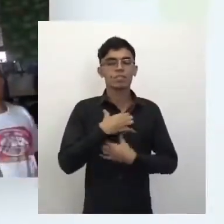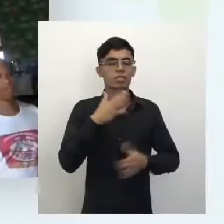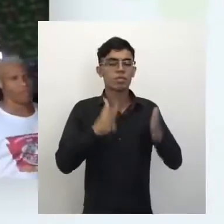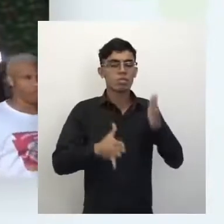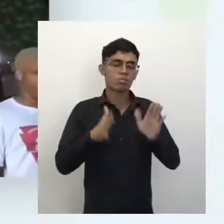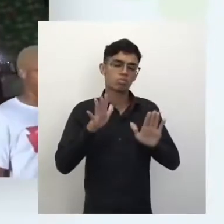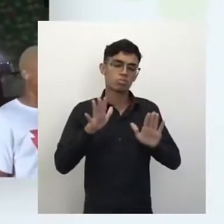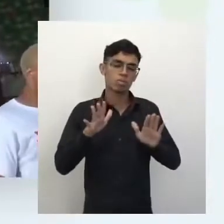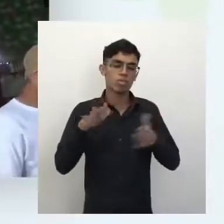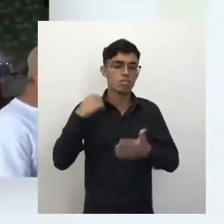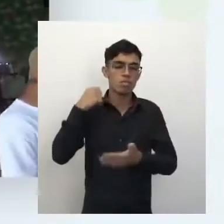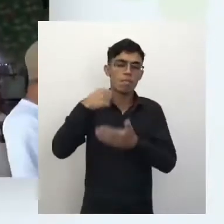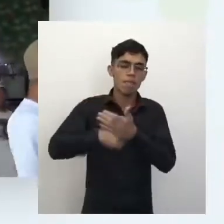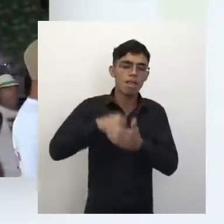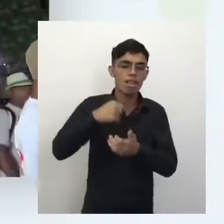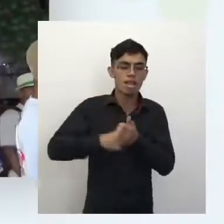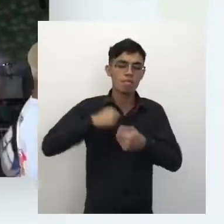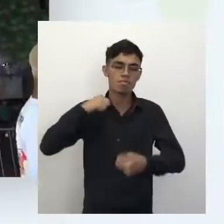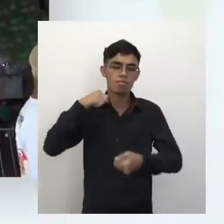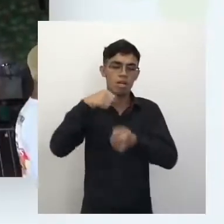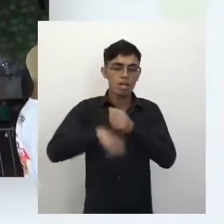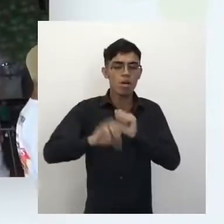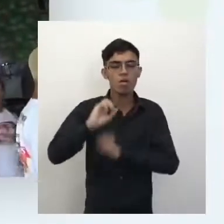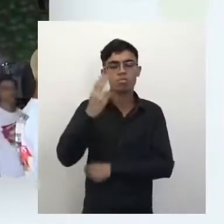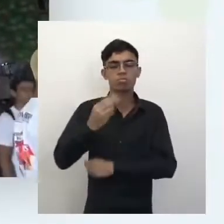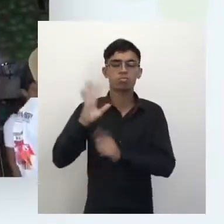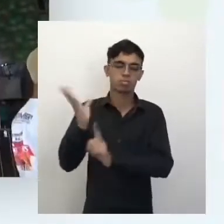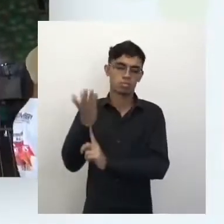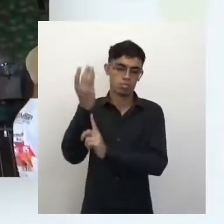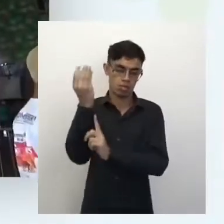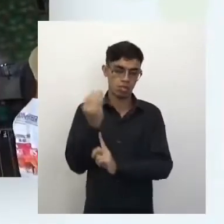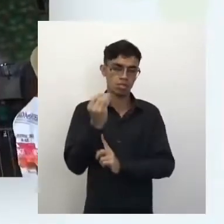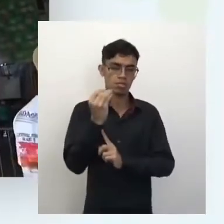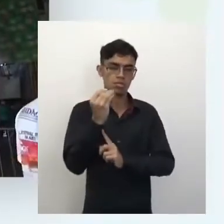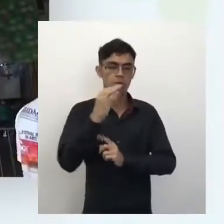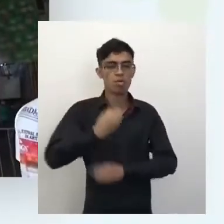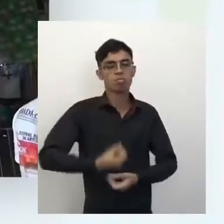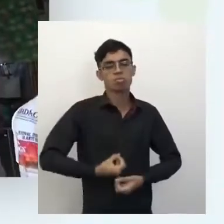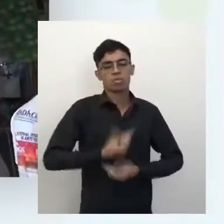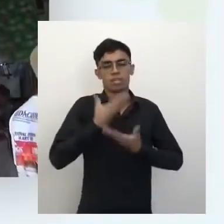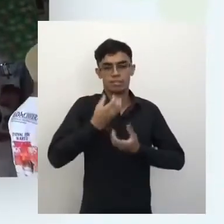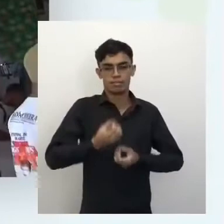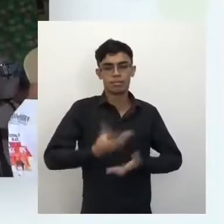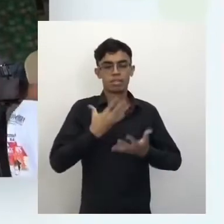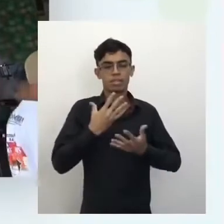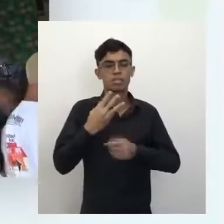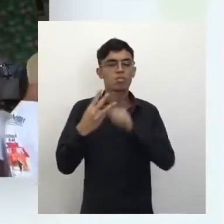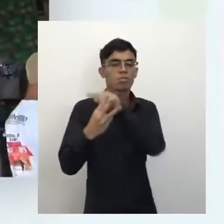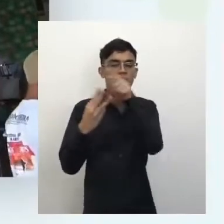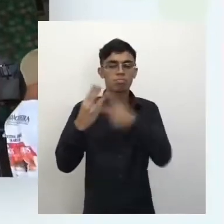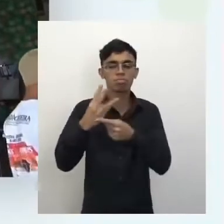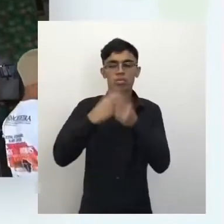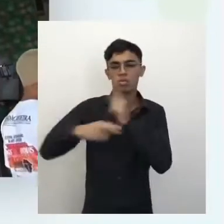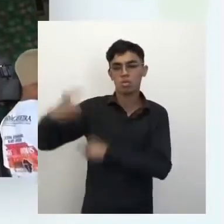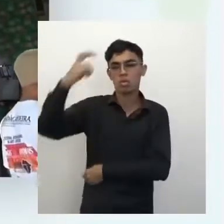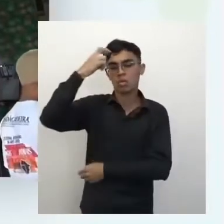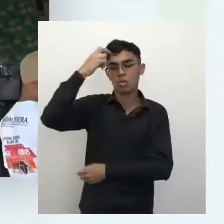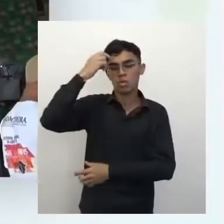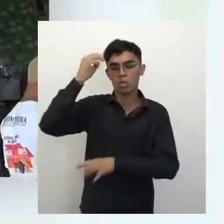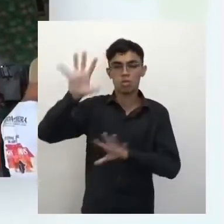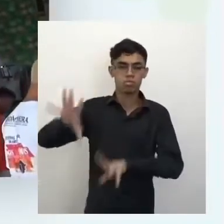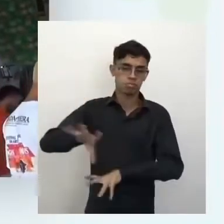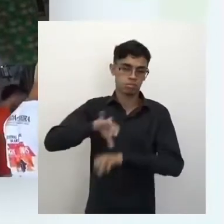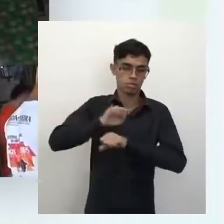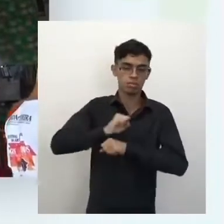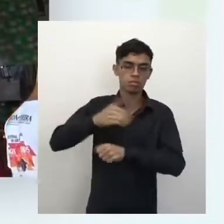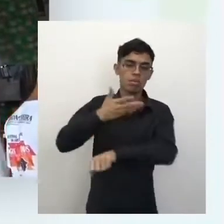lutador, tem momentos que eu tenho que ser um poeta, tem momentos que eu tenho que ser um artista. Enfim, tudo isso essa cultura a gente adquire com